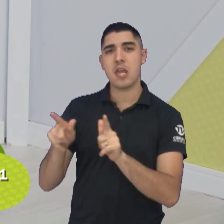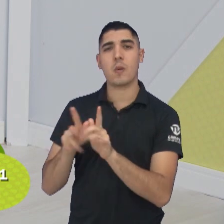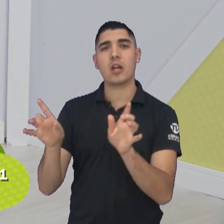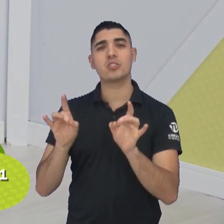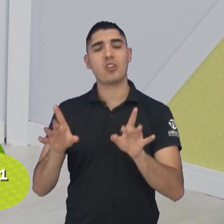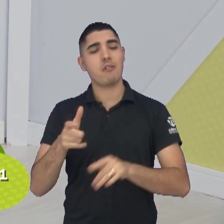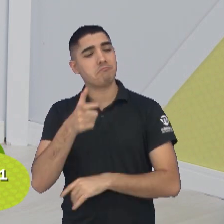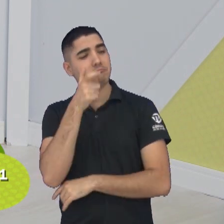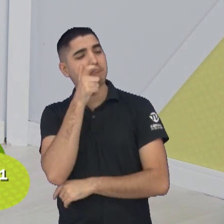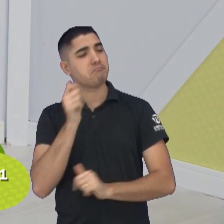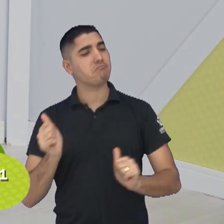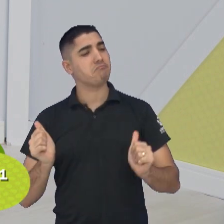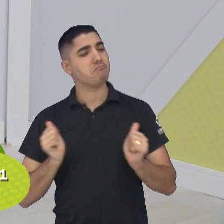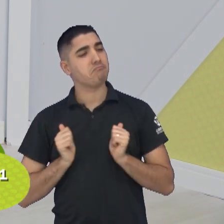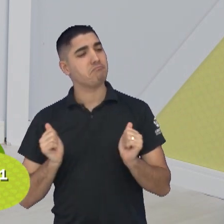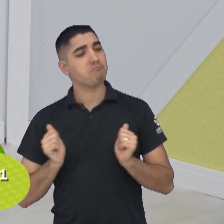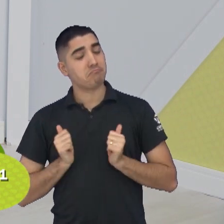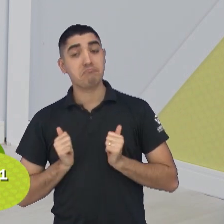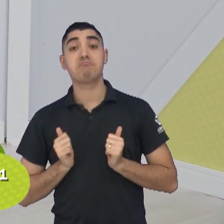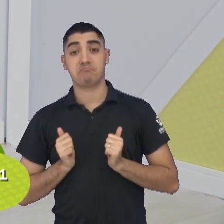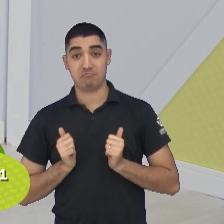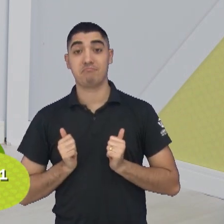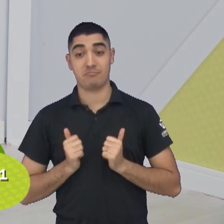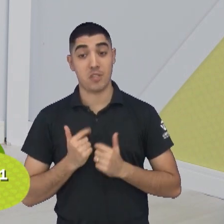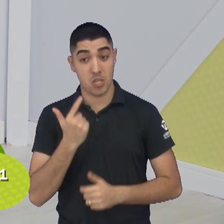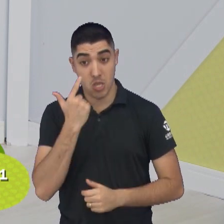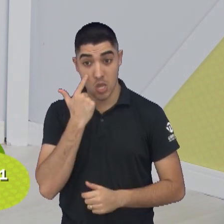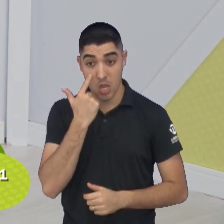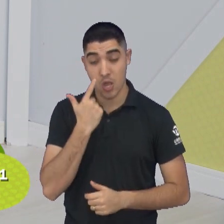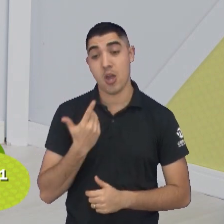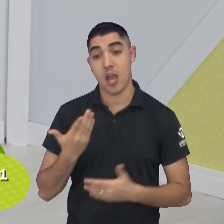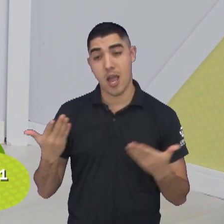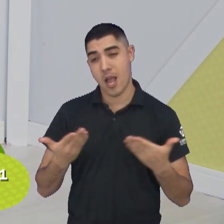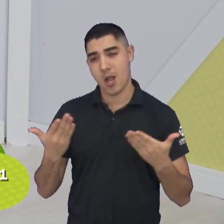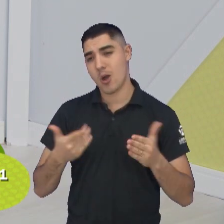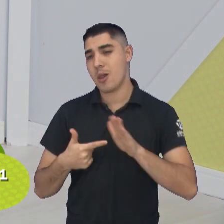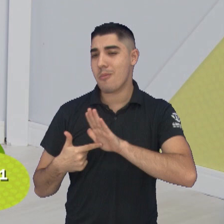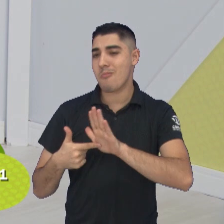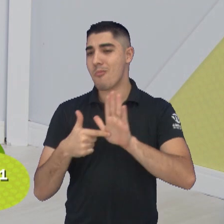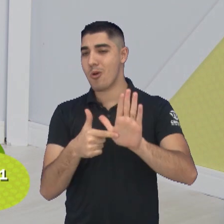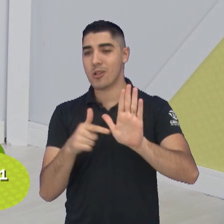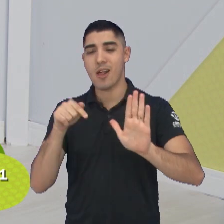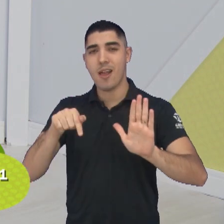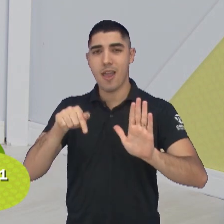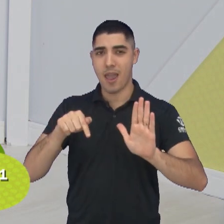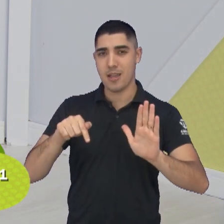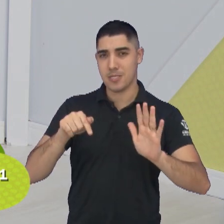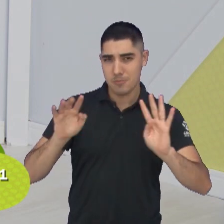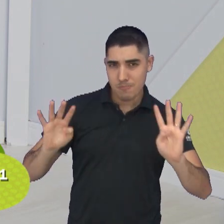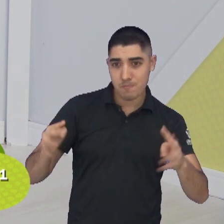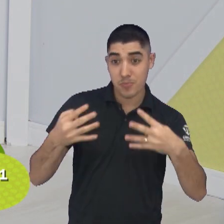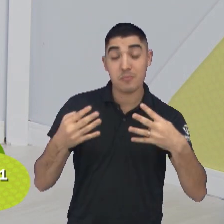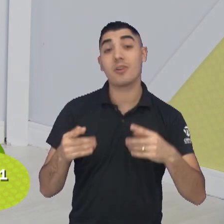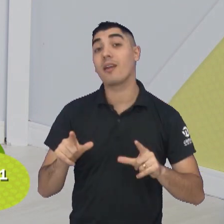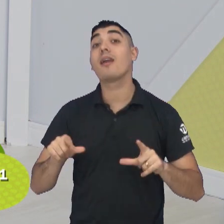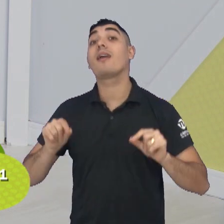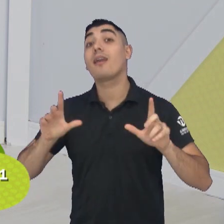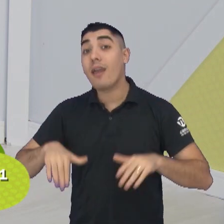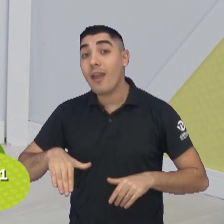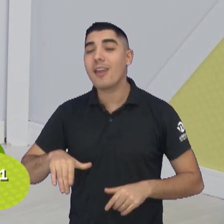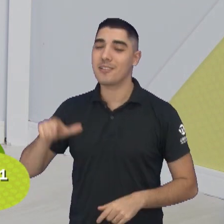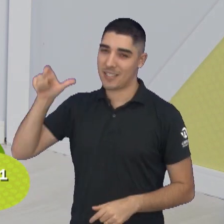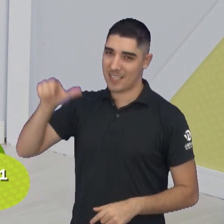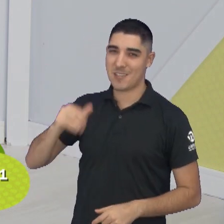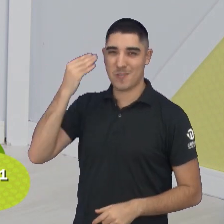de camarote às quartas de final. Quem vai contar a história para você dessa decisão das quartas de final é justamente o